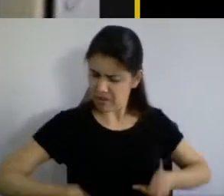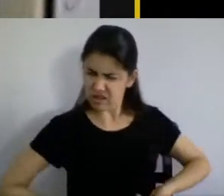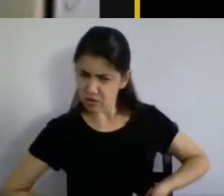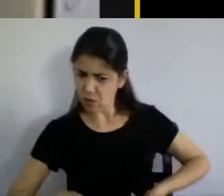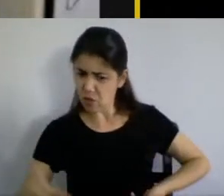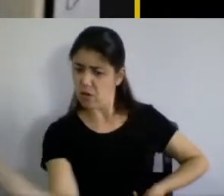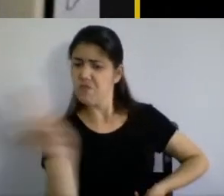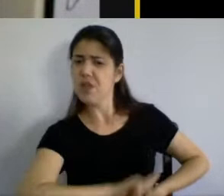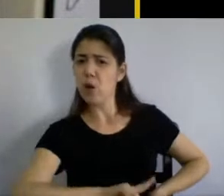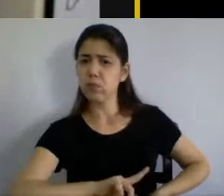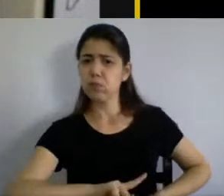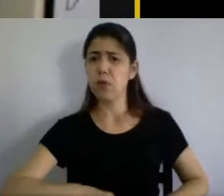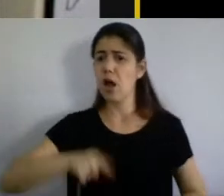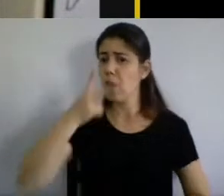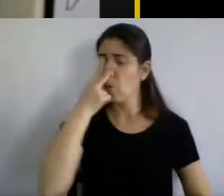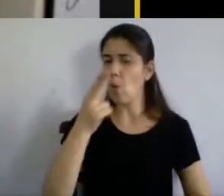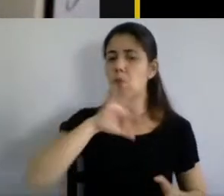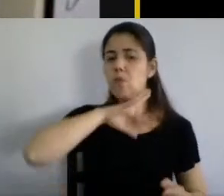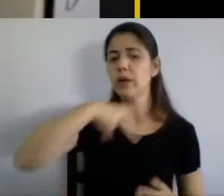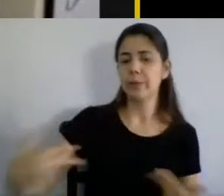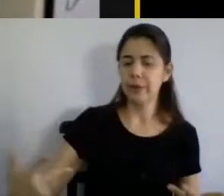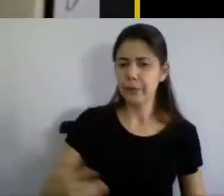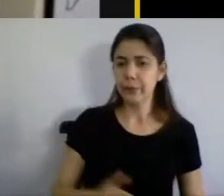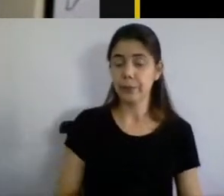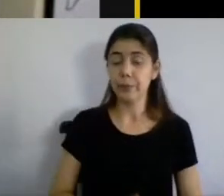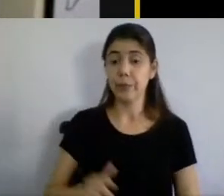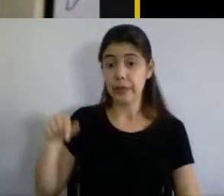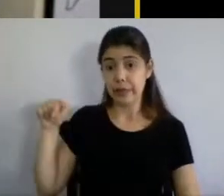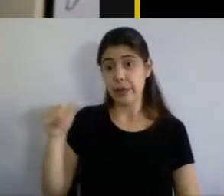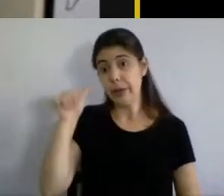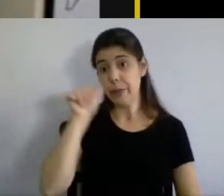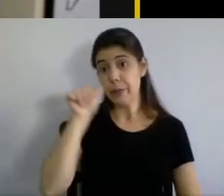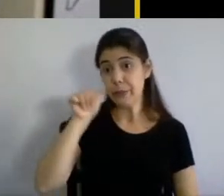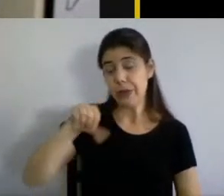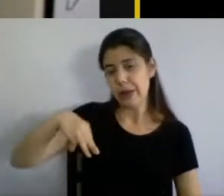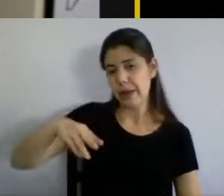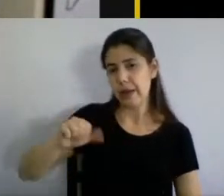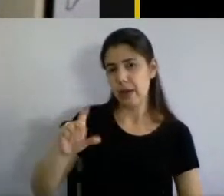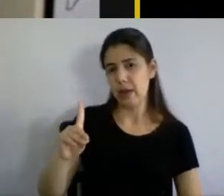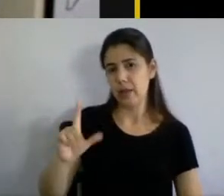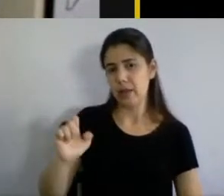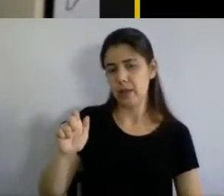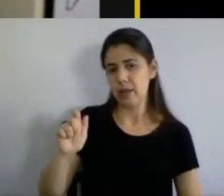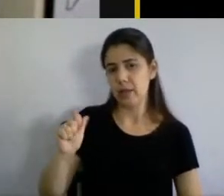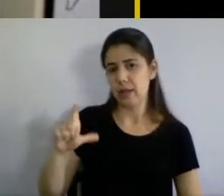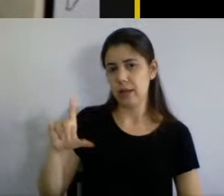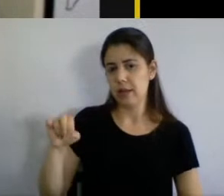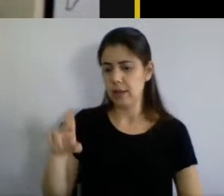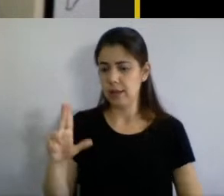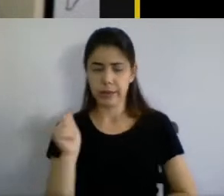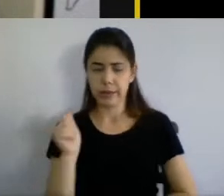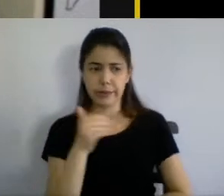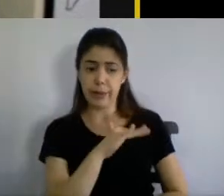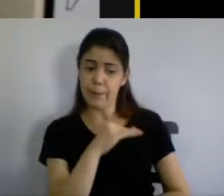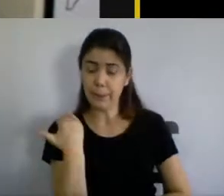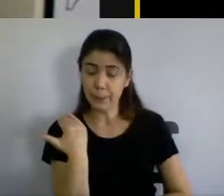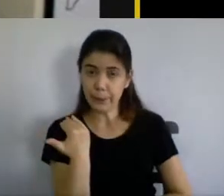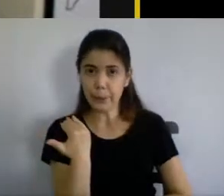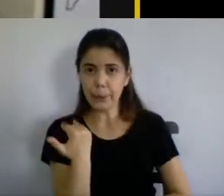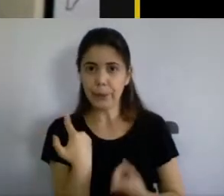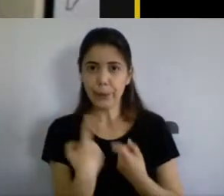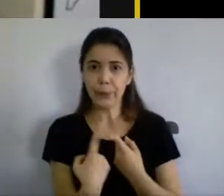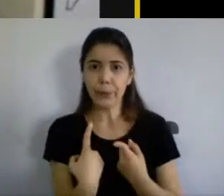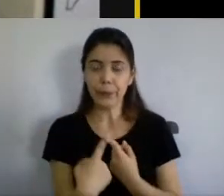fica horrorizada com isso. Ela vai morrer justamente devido a crença dela